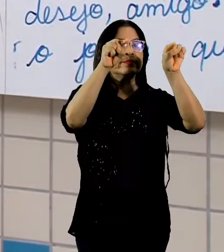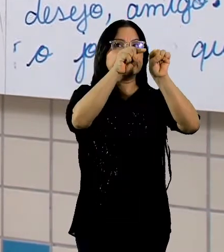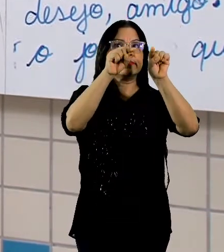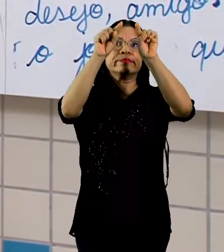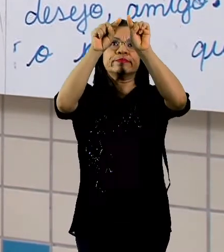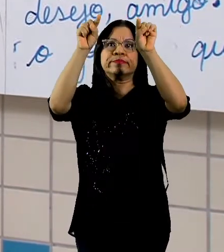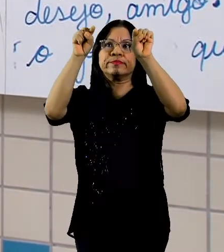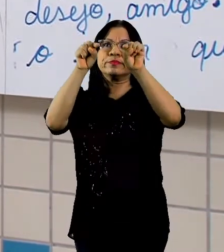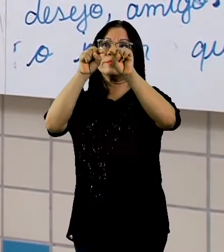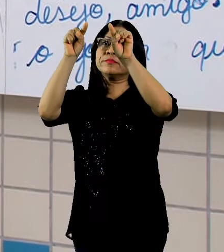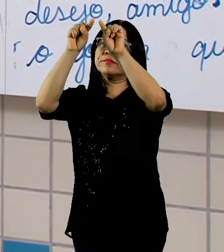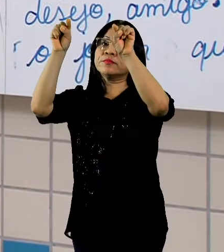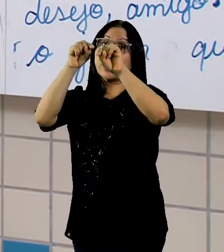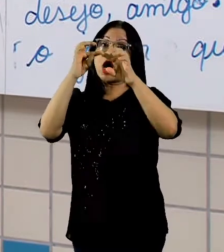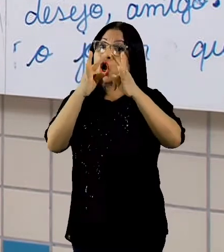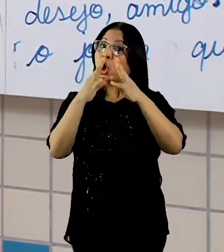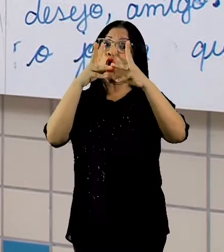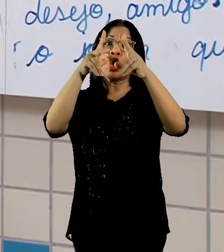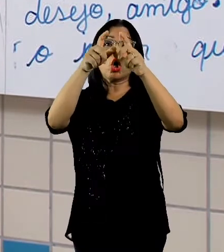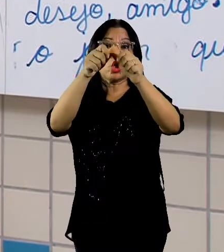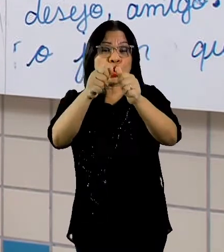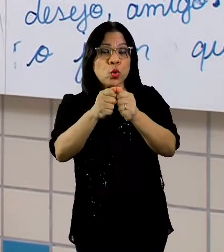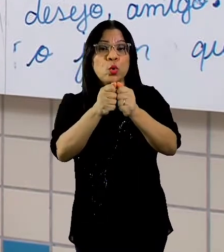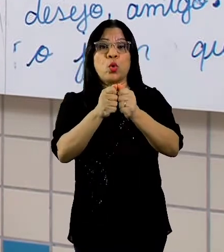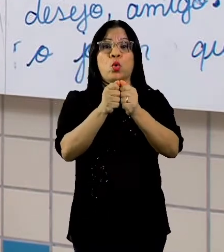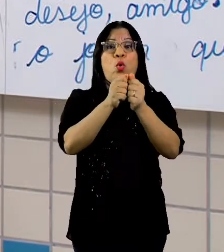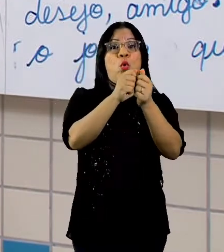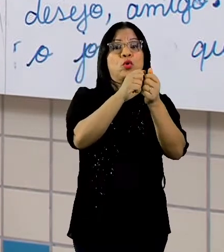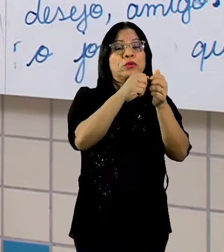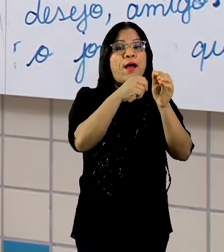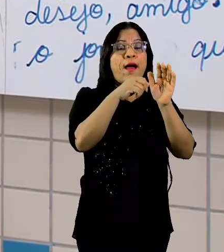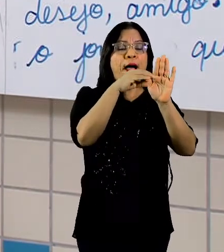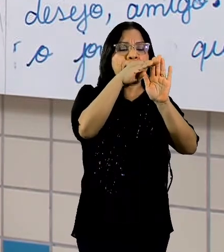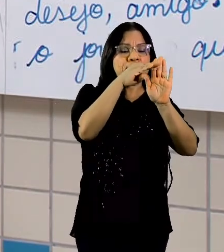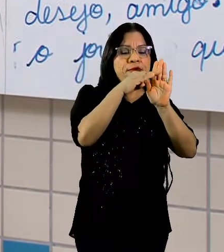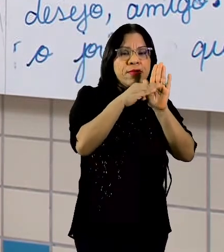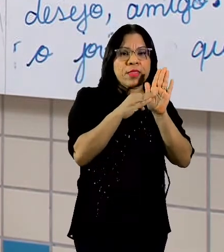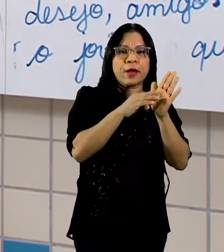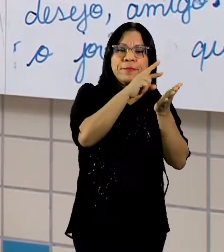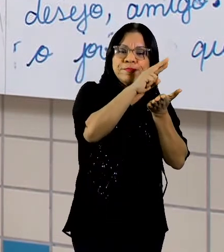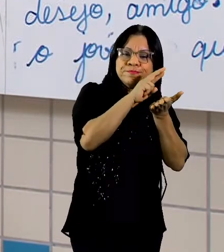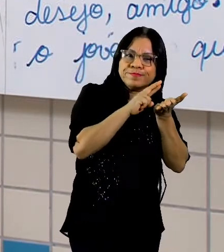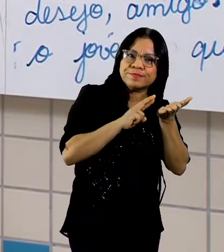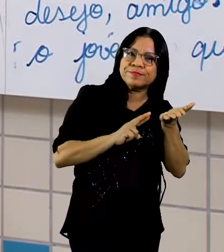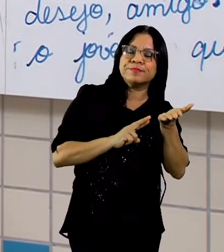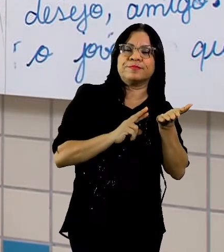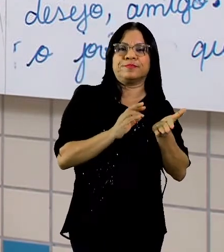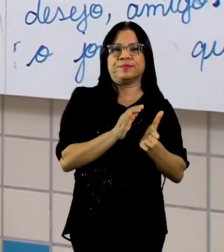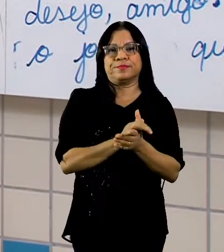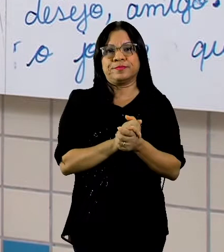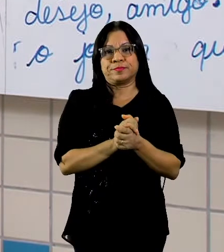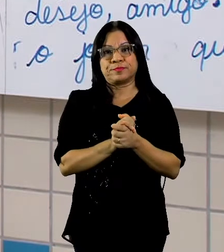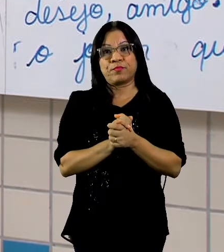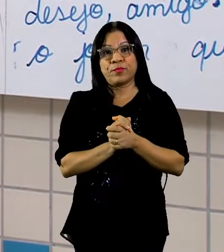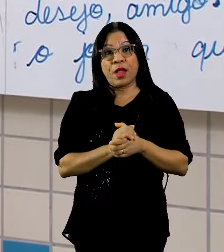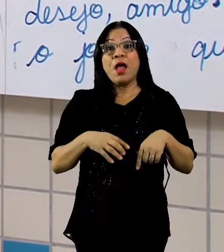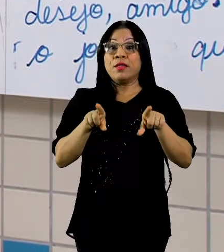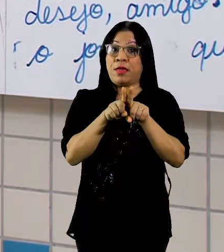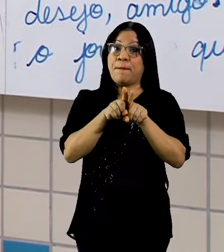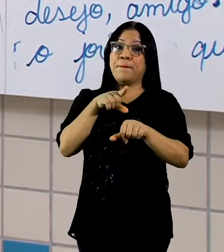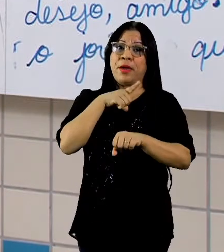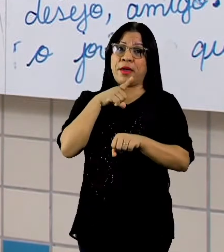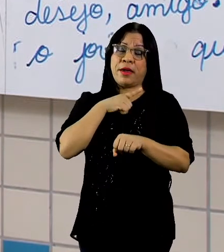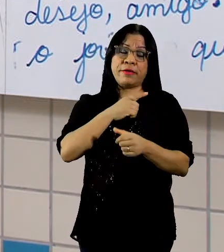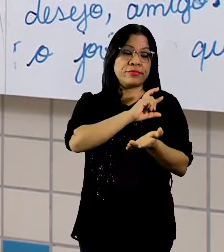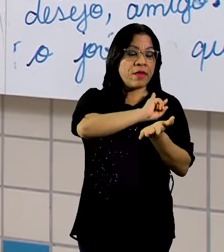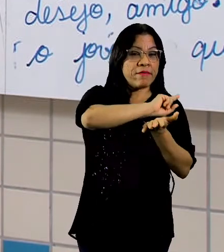da narrativa. Além disso, vocês sabiam que existem vários filmes baseados em